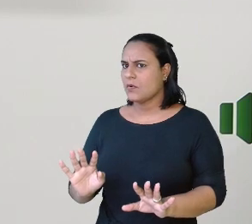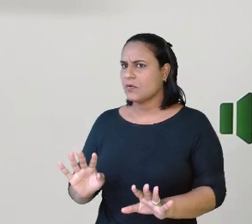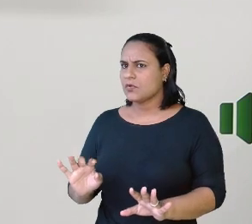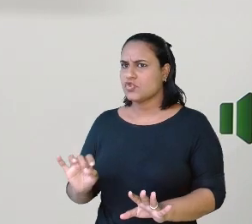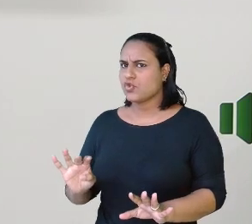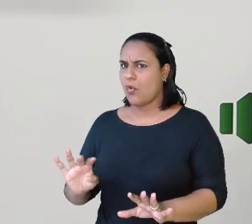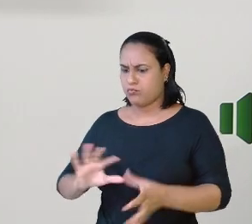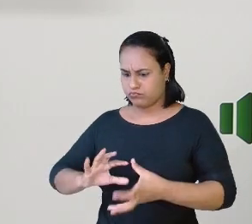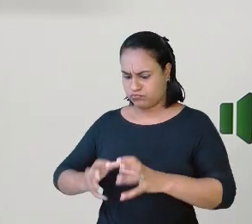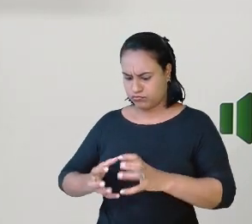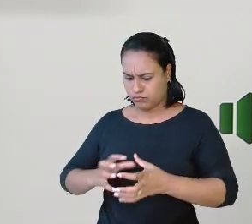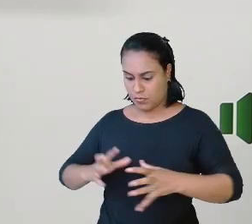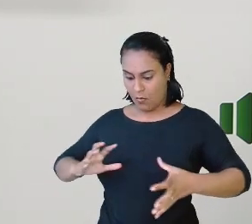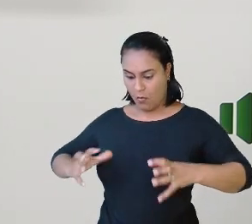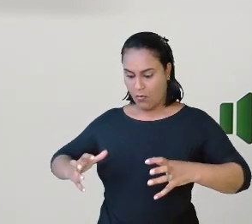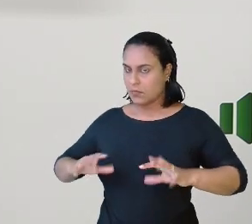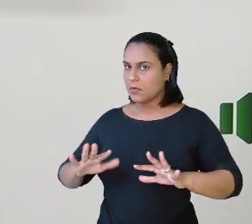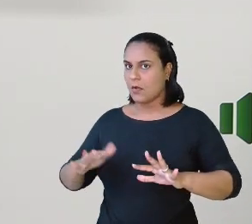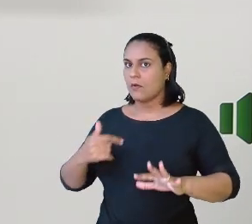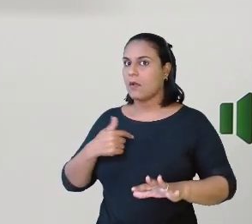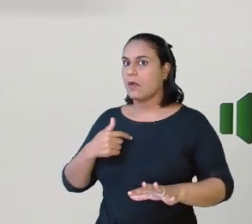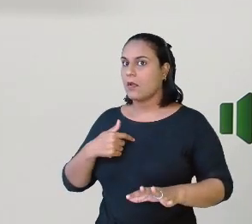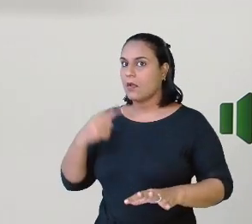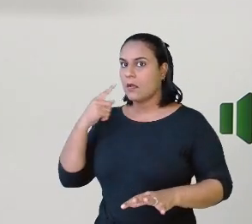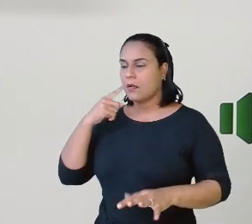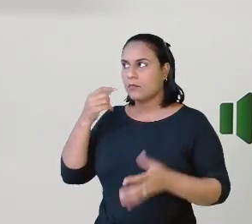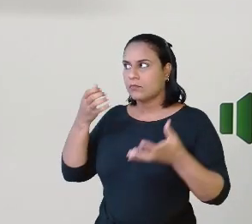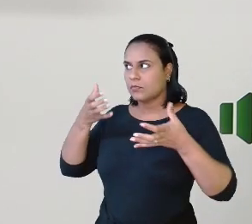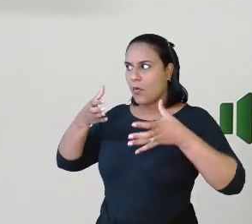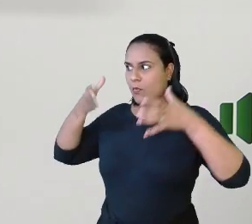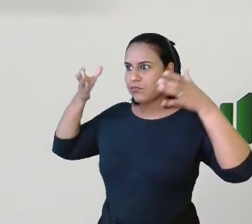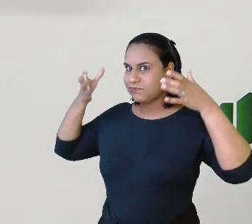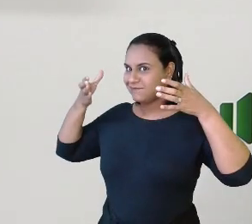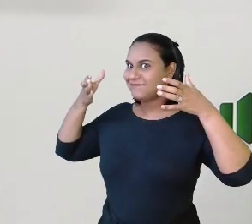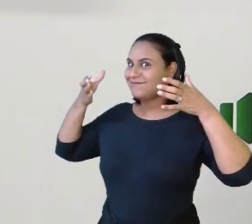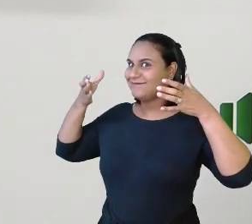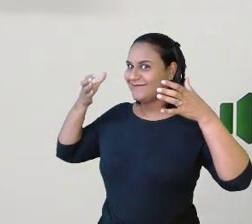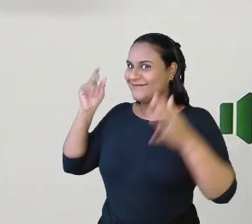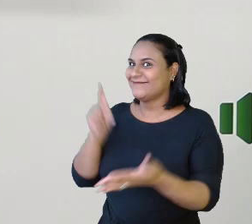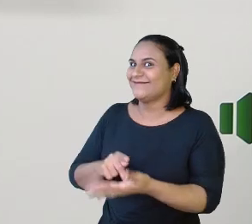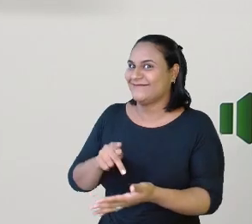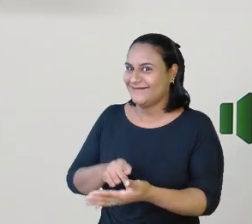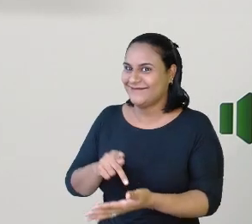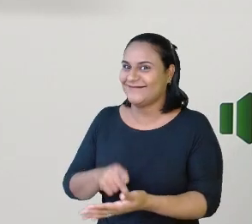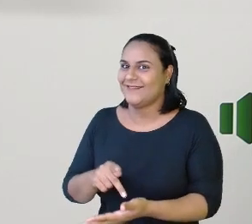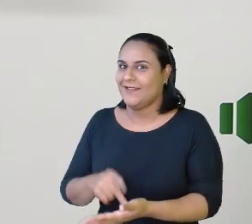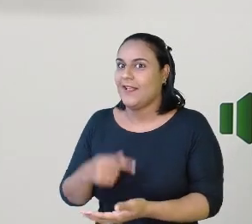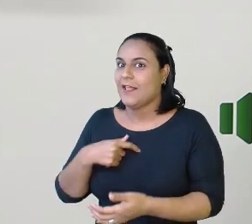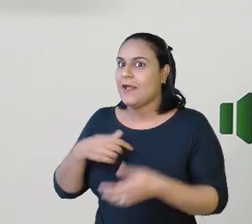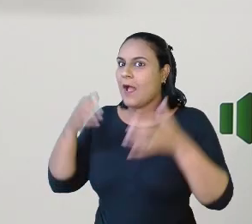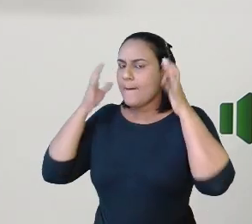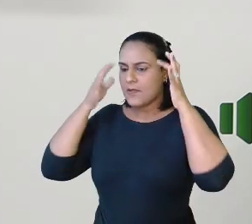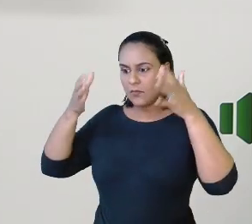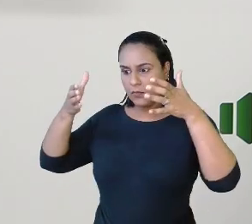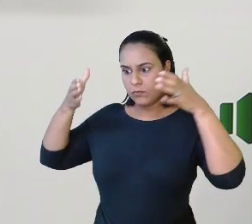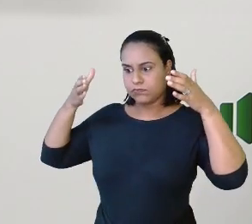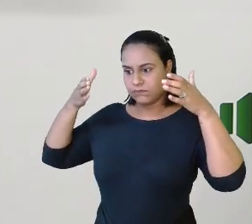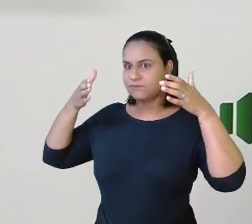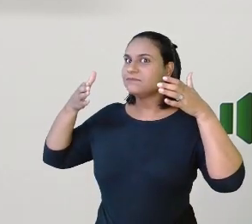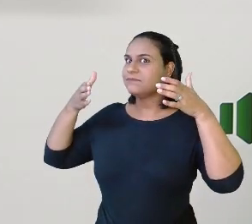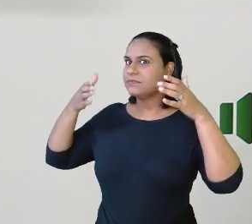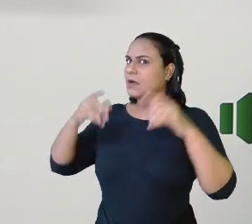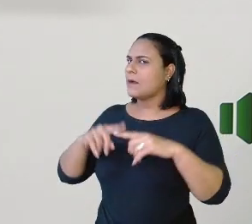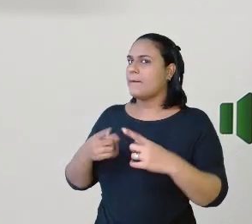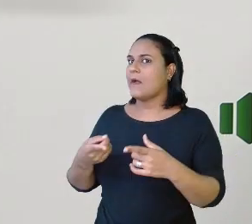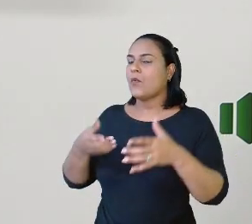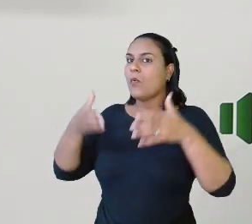só o tamanho, não. Eu tenho um crânio, né, grande, né? Eu tenho uma cabeça grande. Pois é, mas